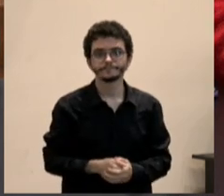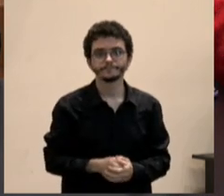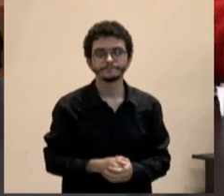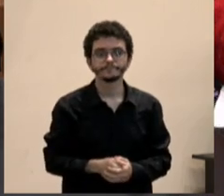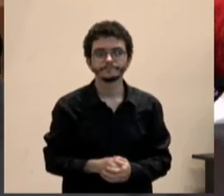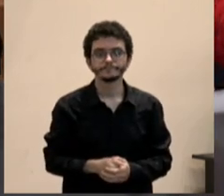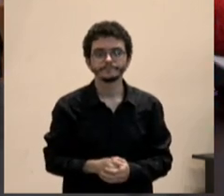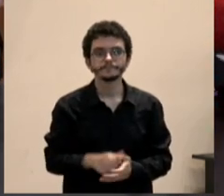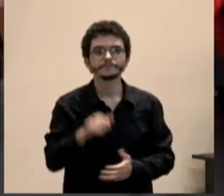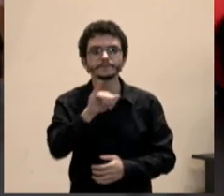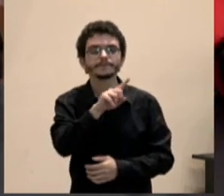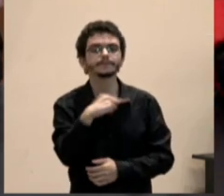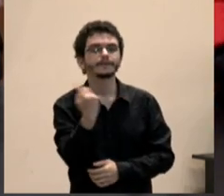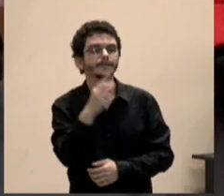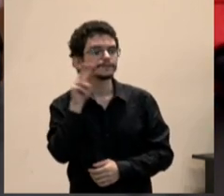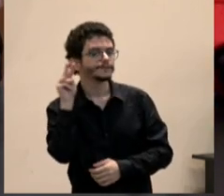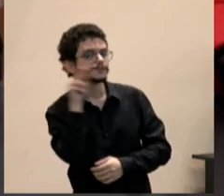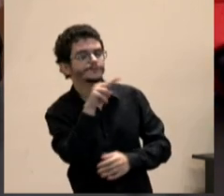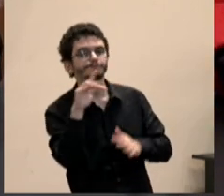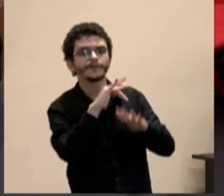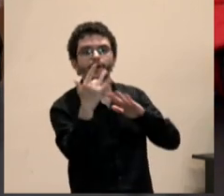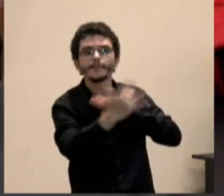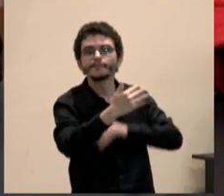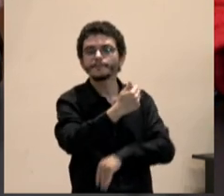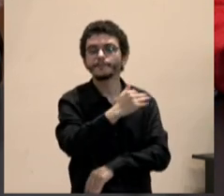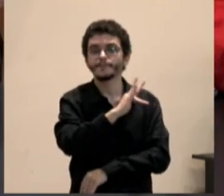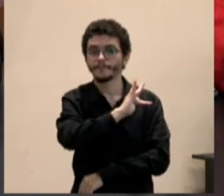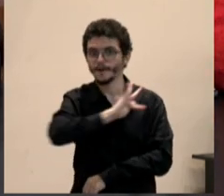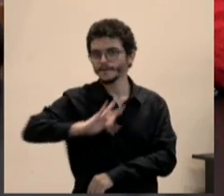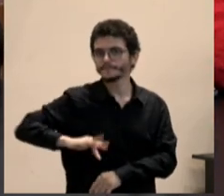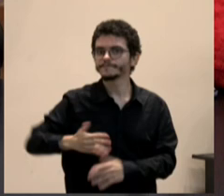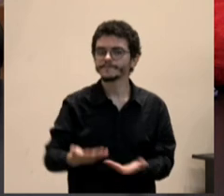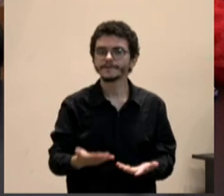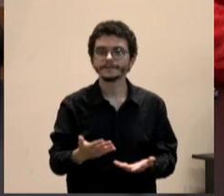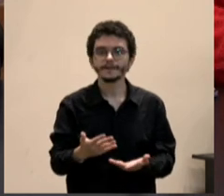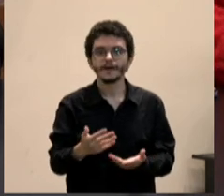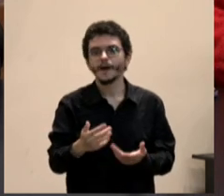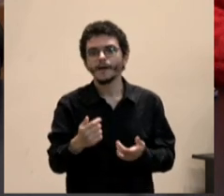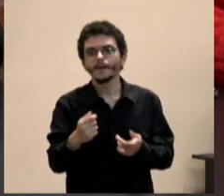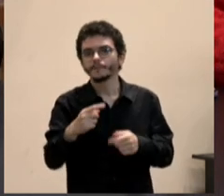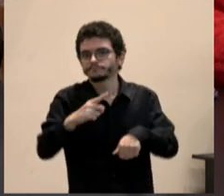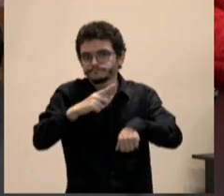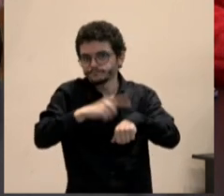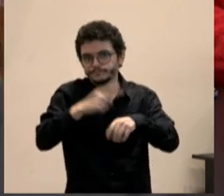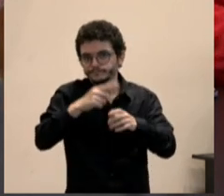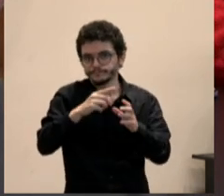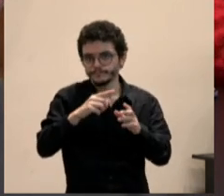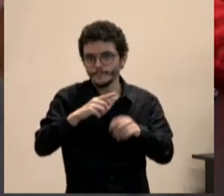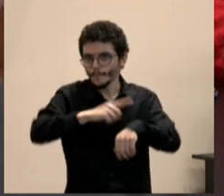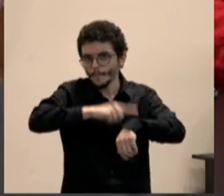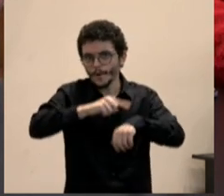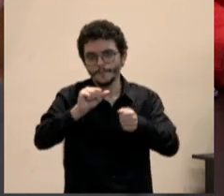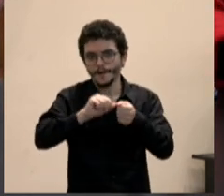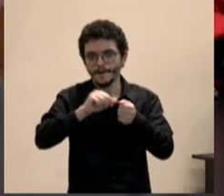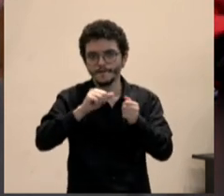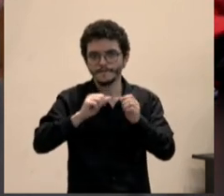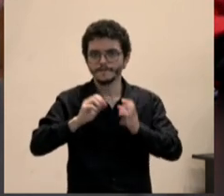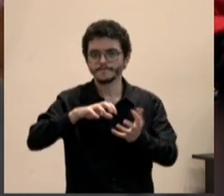Se a gente olhar para a rede federal, e olha que eles precisam fazer greve, a gente vai ver